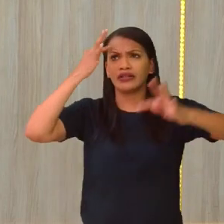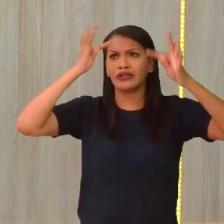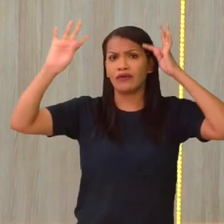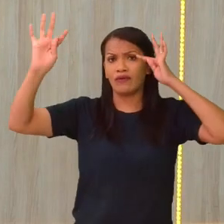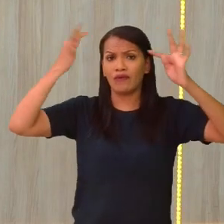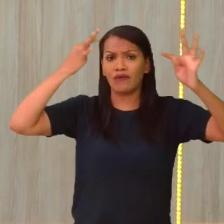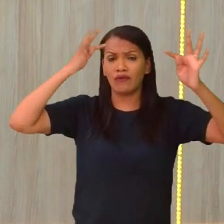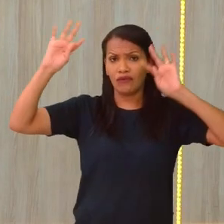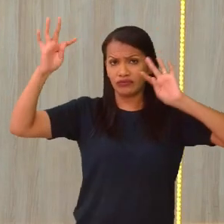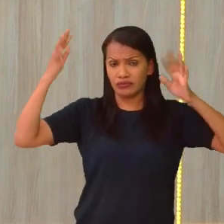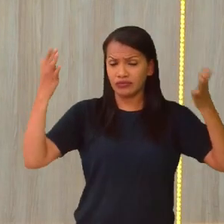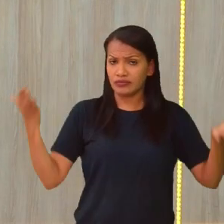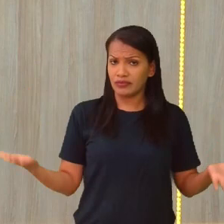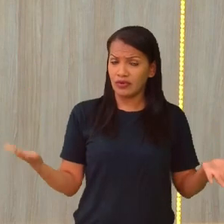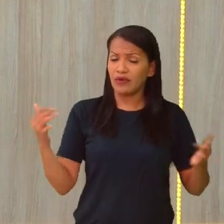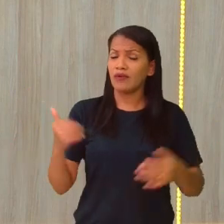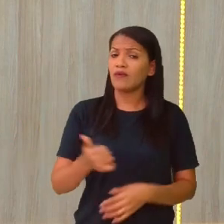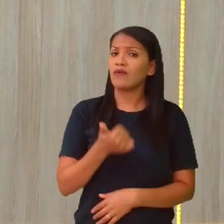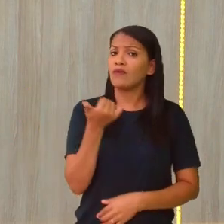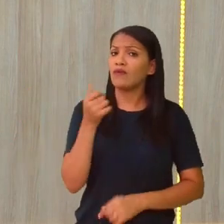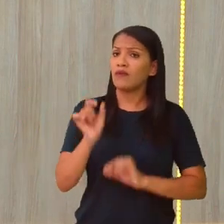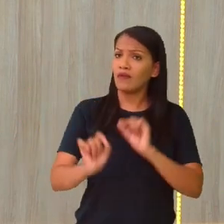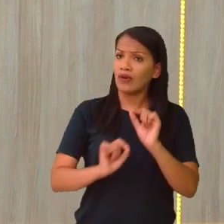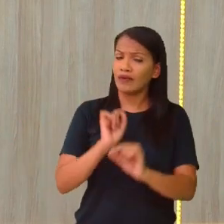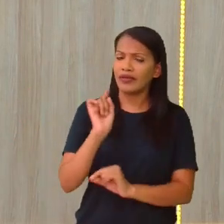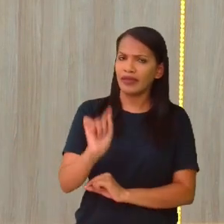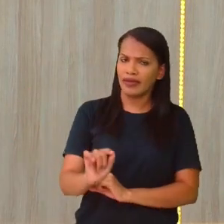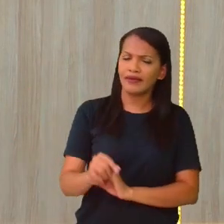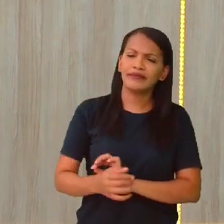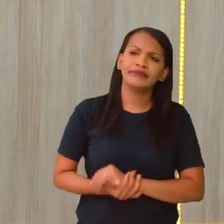diferentes para isso. Uma dessas versões, né,